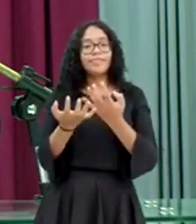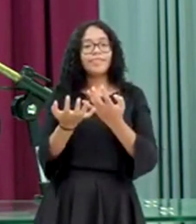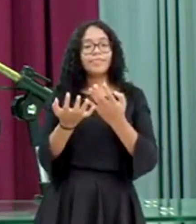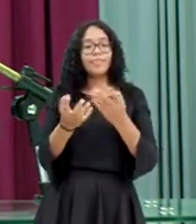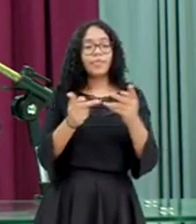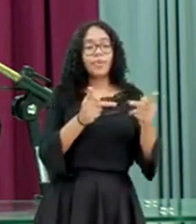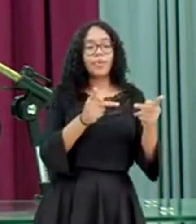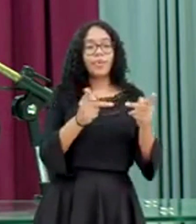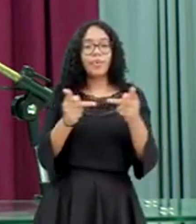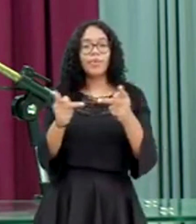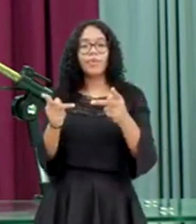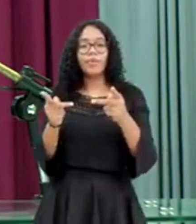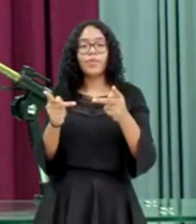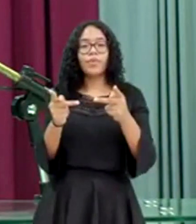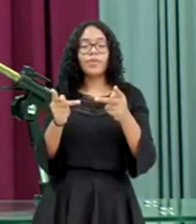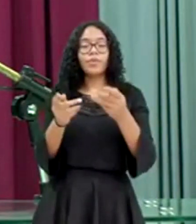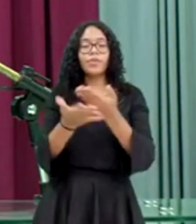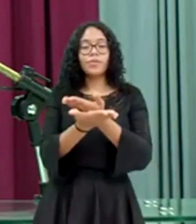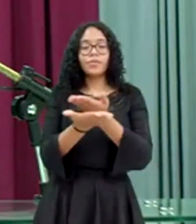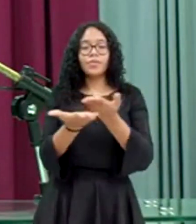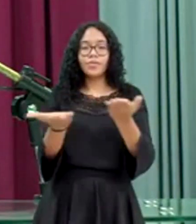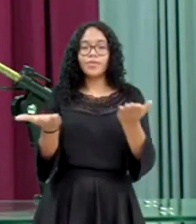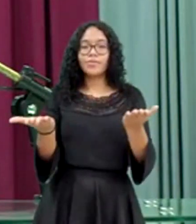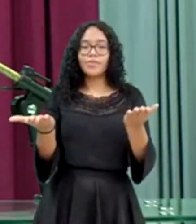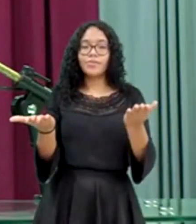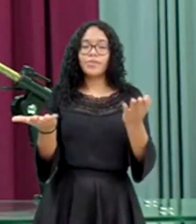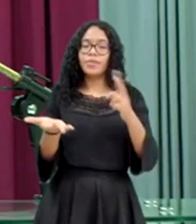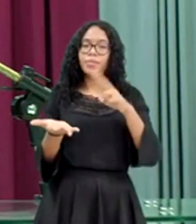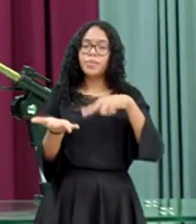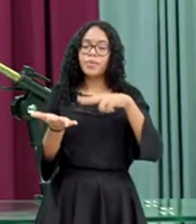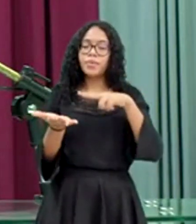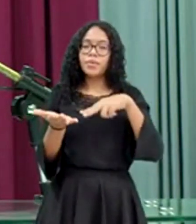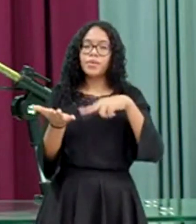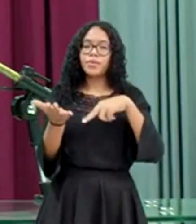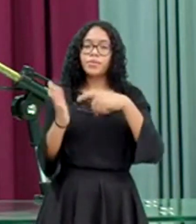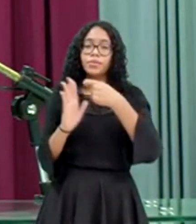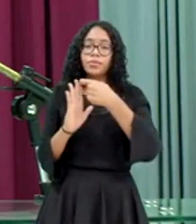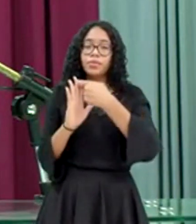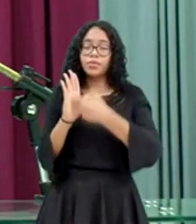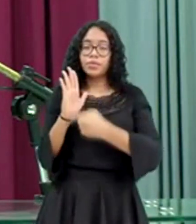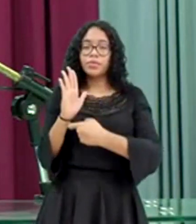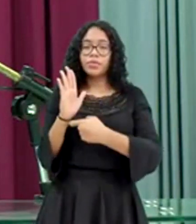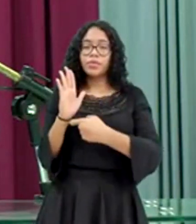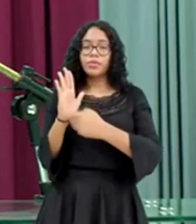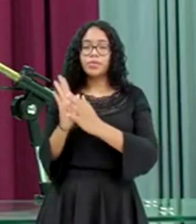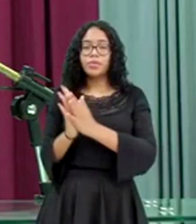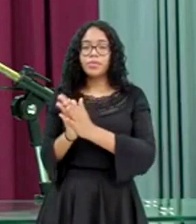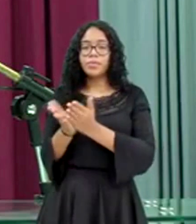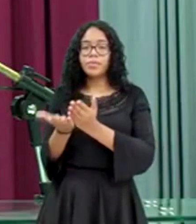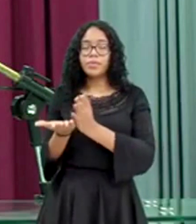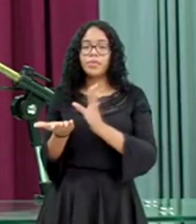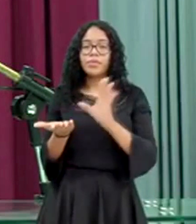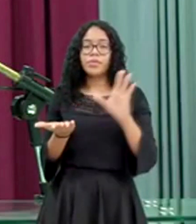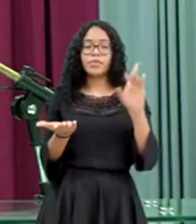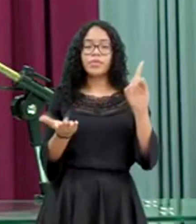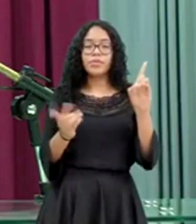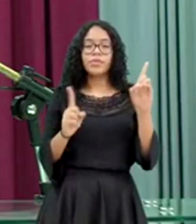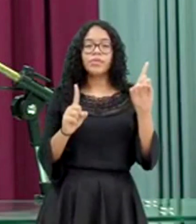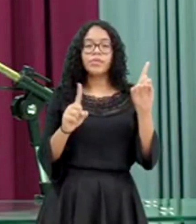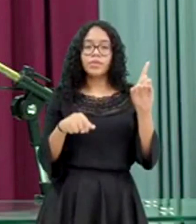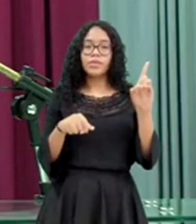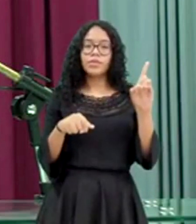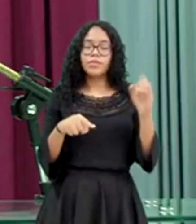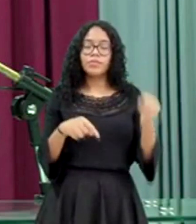irmãos para a leitura de um texto. E é